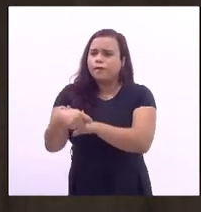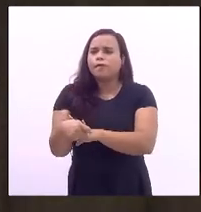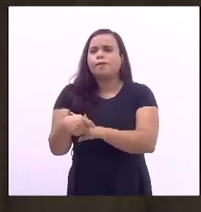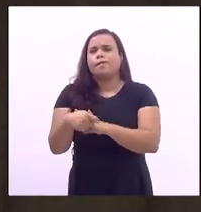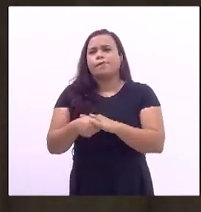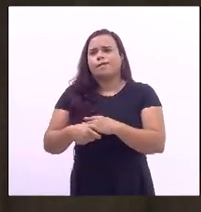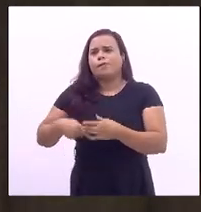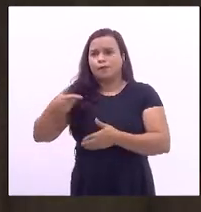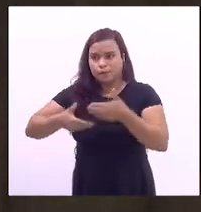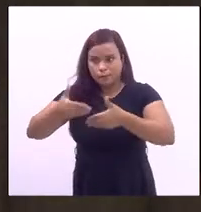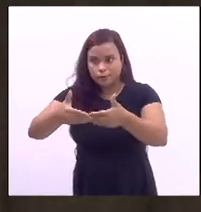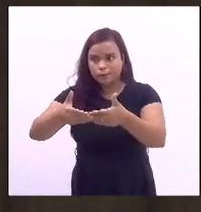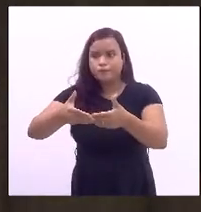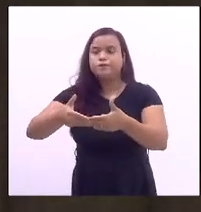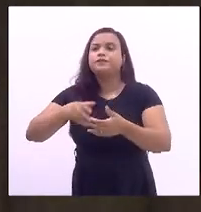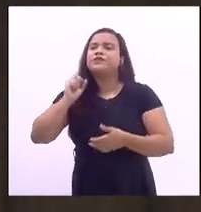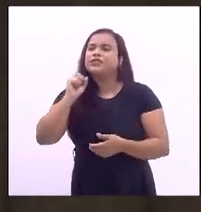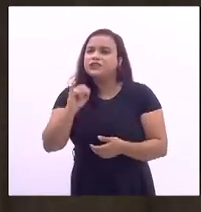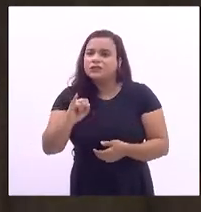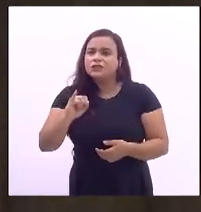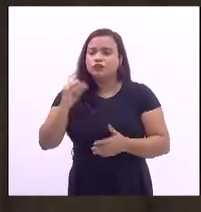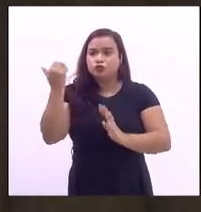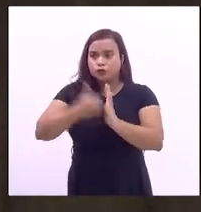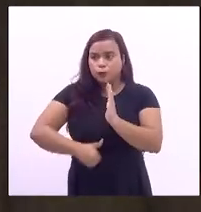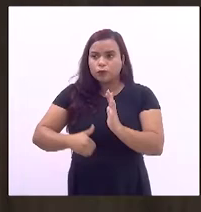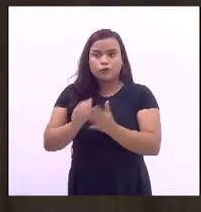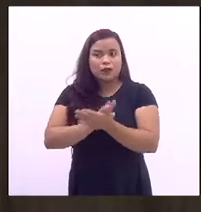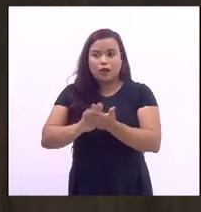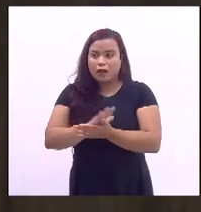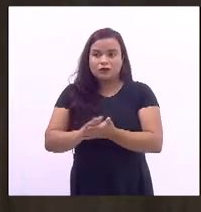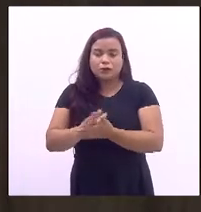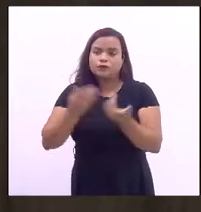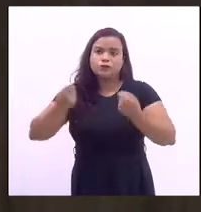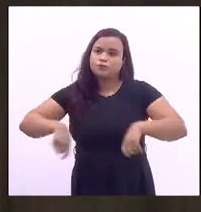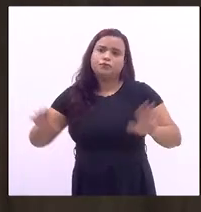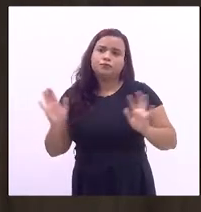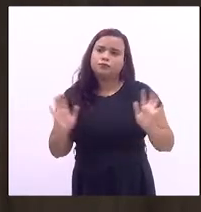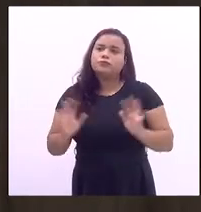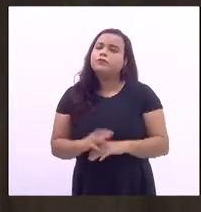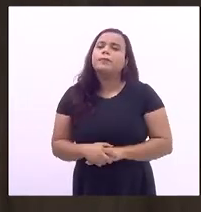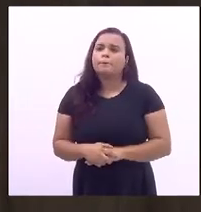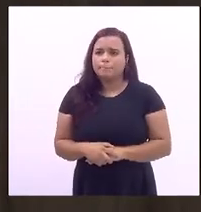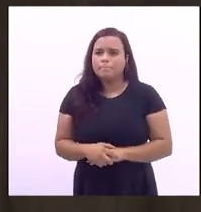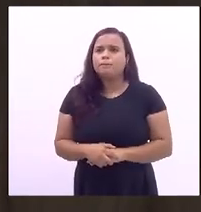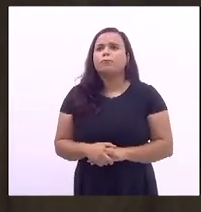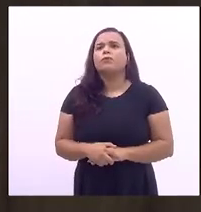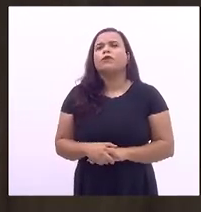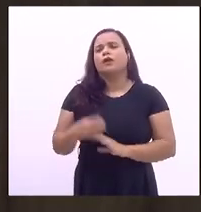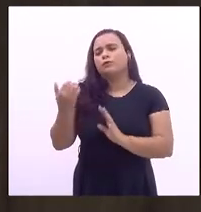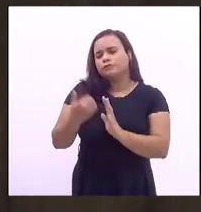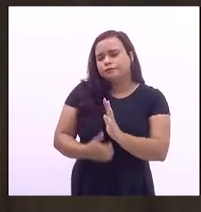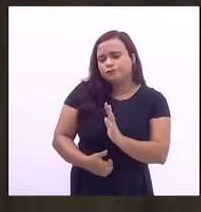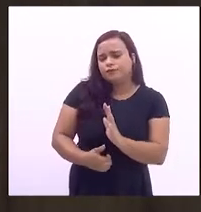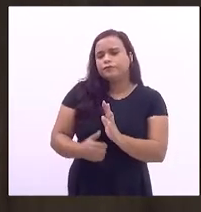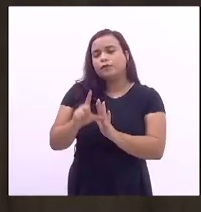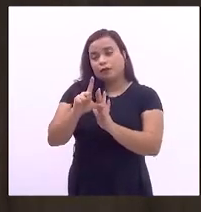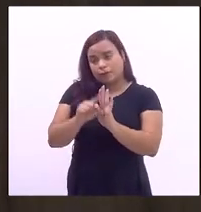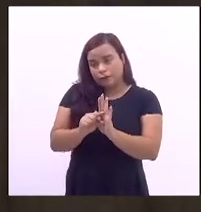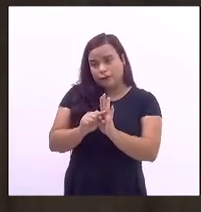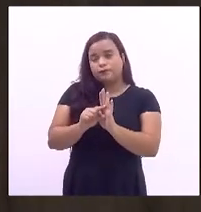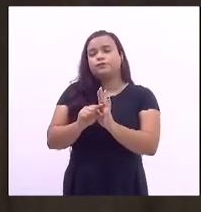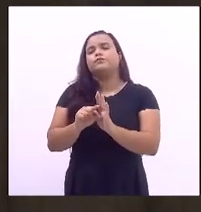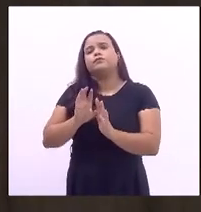consecutivas sem qualquer desconto abatimento renúncia remissão ou